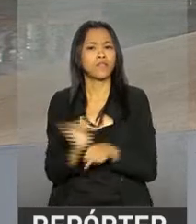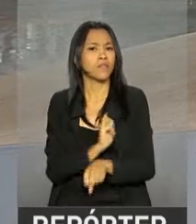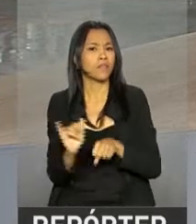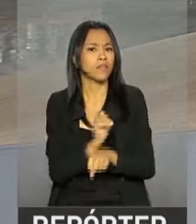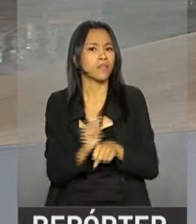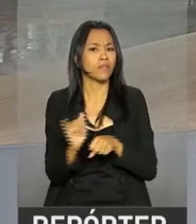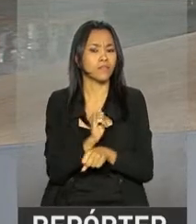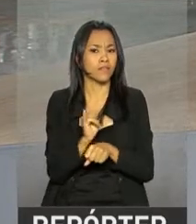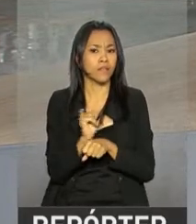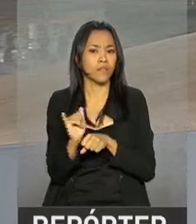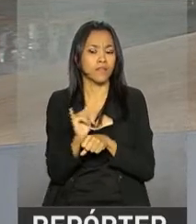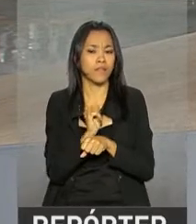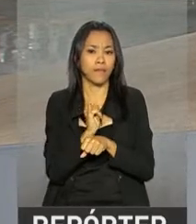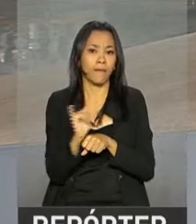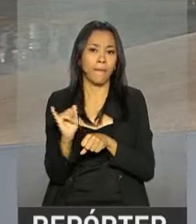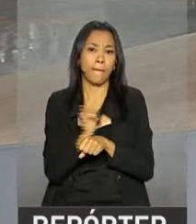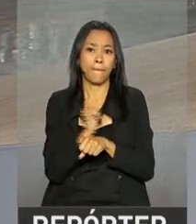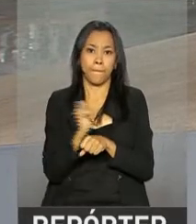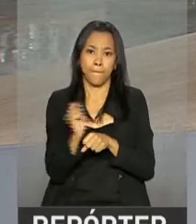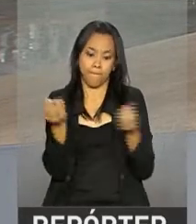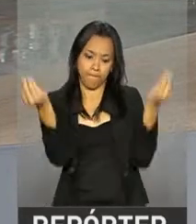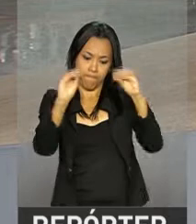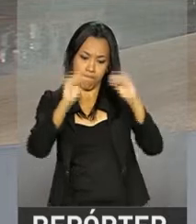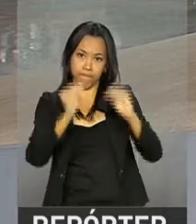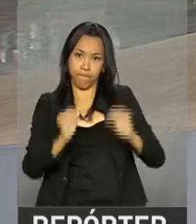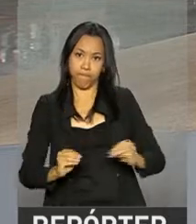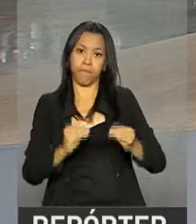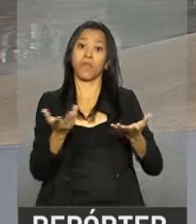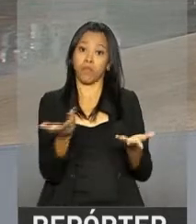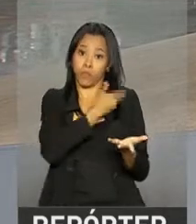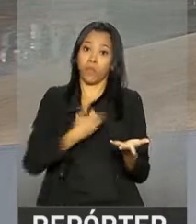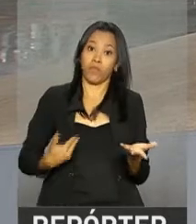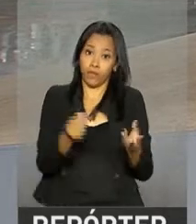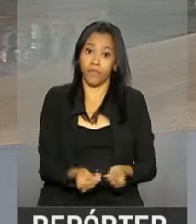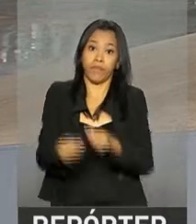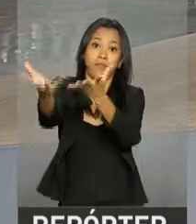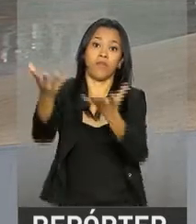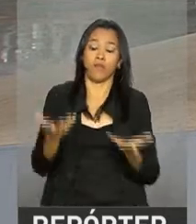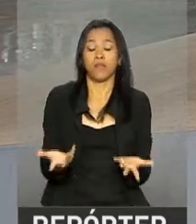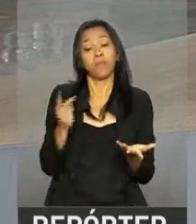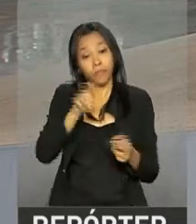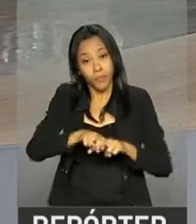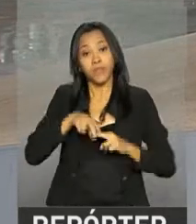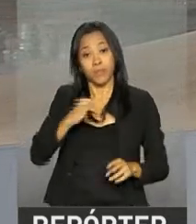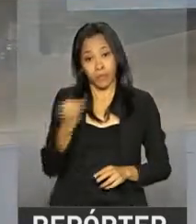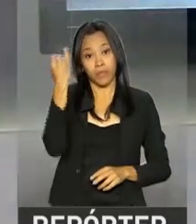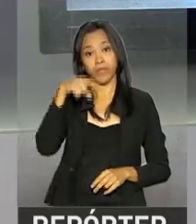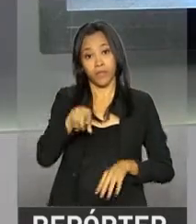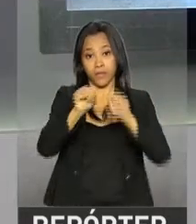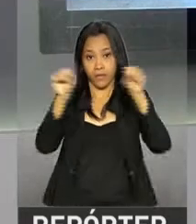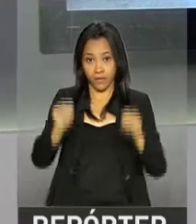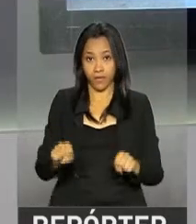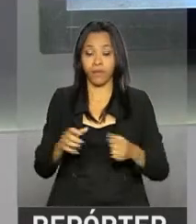é de mandar esses dados para o governo por isso a importância do e social neste momento thaissa